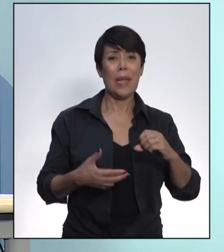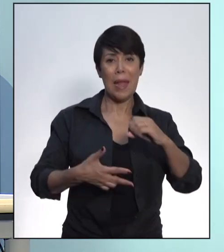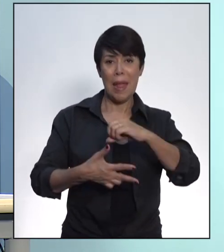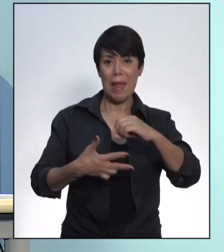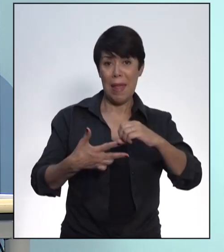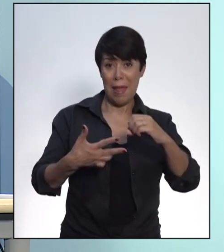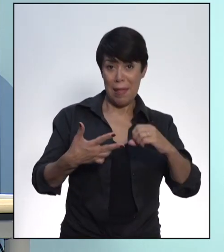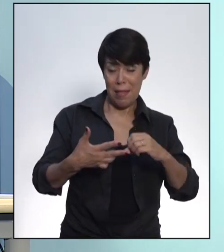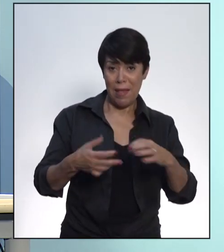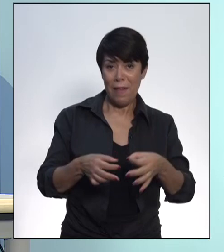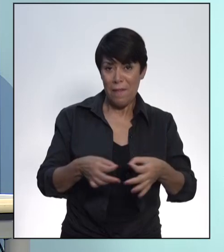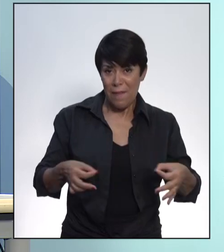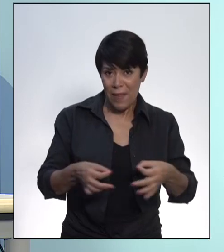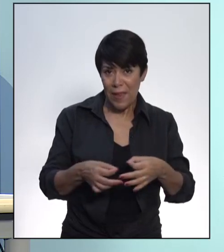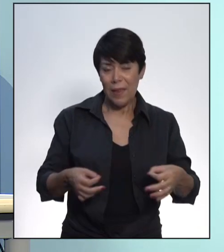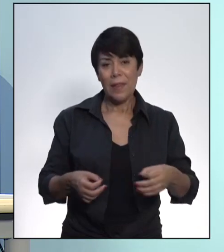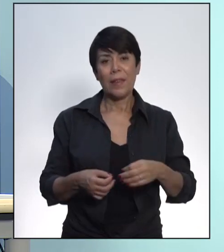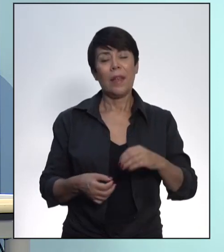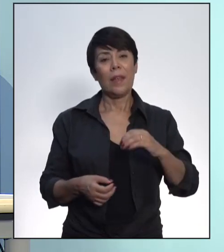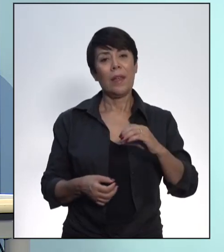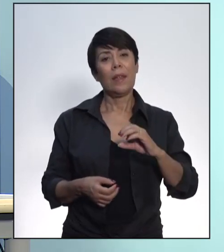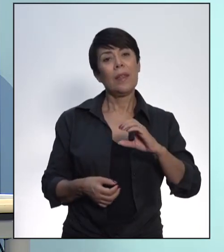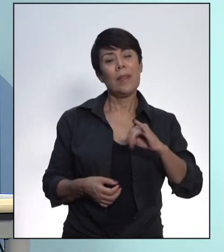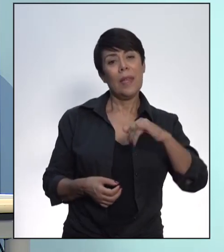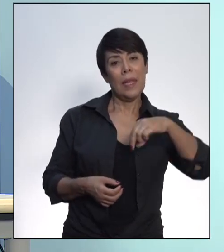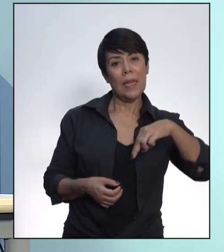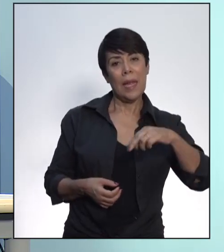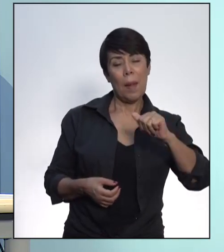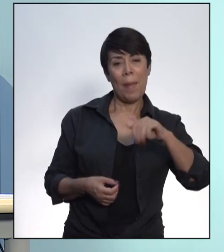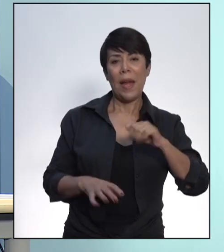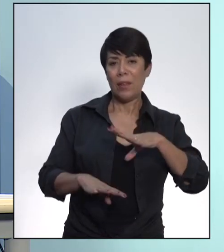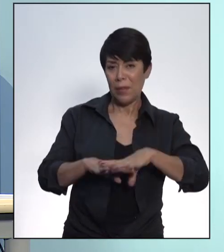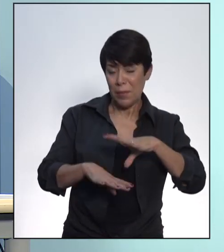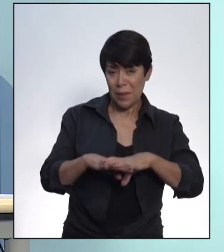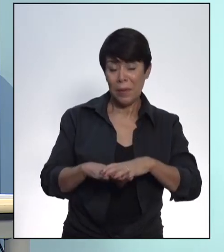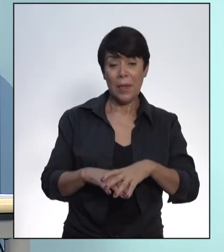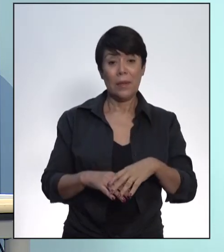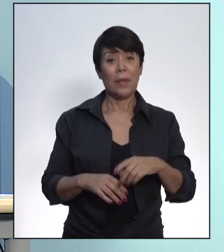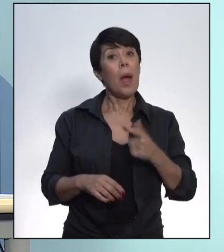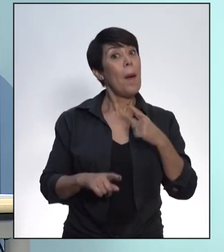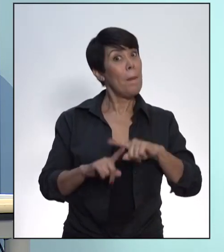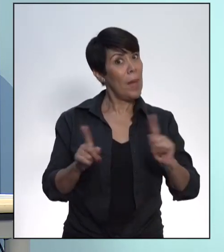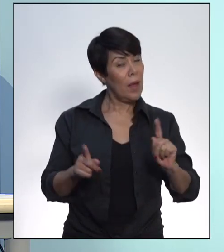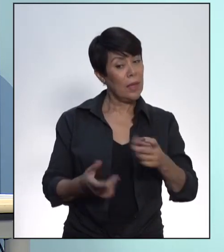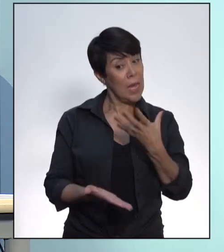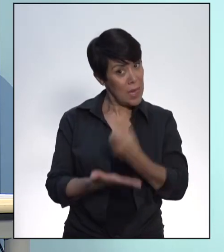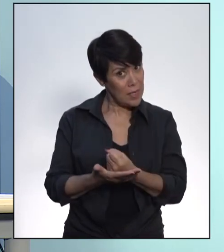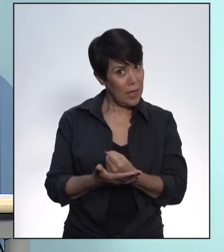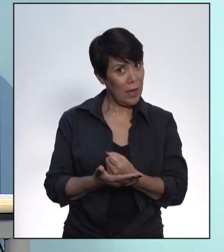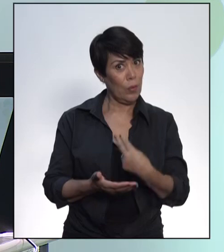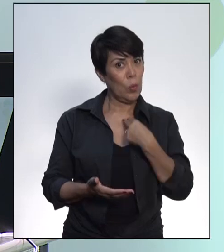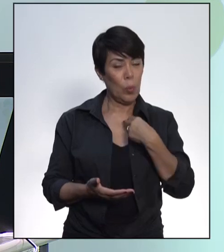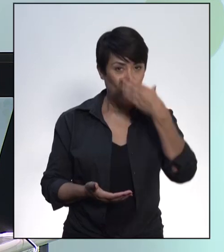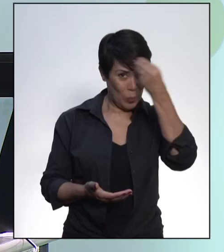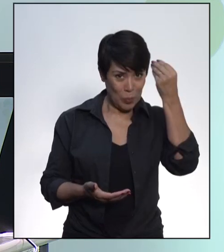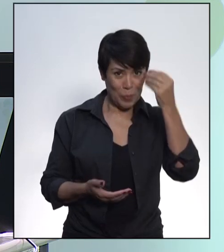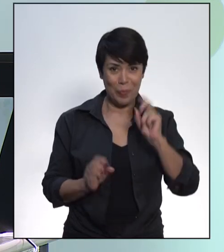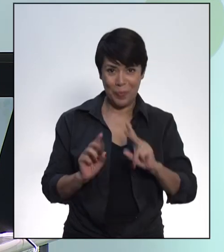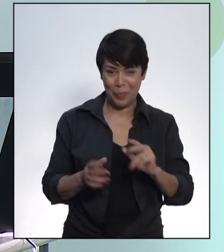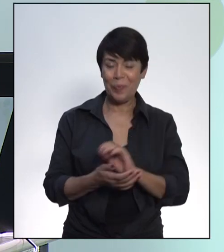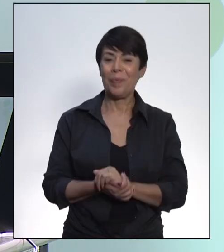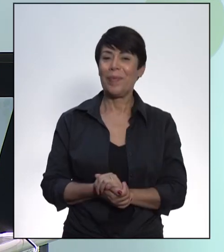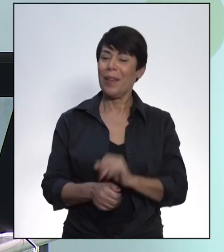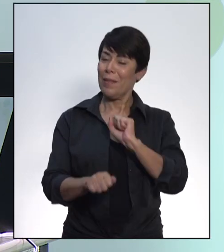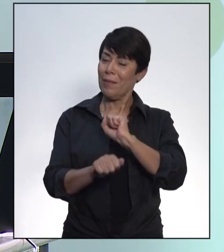sobre física, sobre cinemática, sobre matemática, assim por diante. Mas se inscreva, hein? Não deixe de se inscrever. Beleza, eu espero que